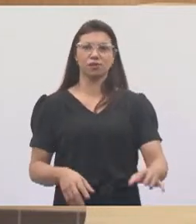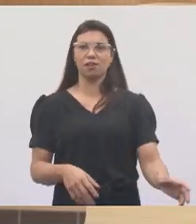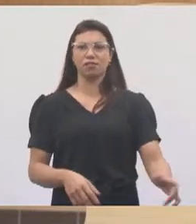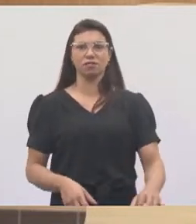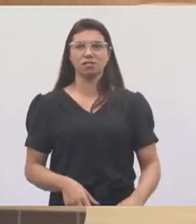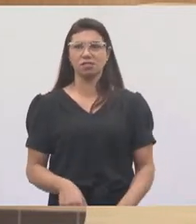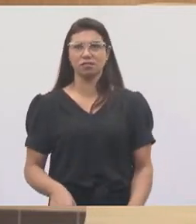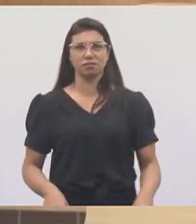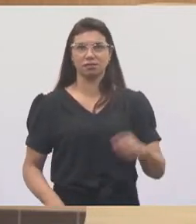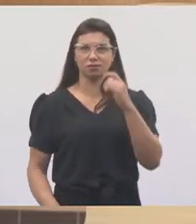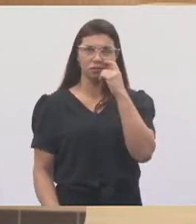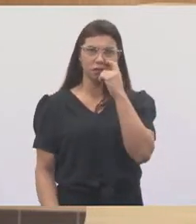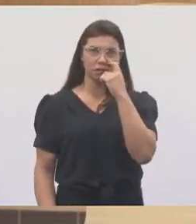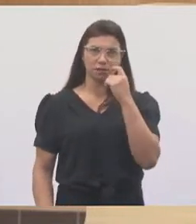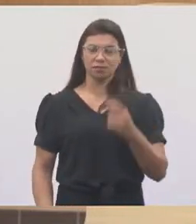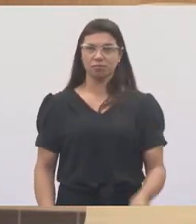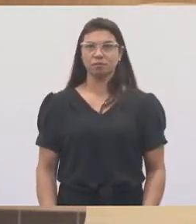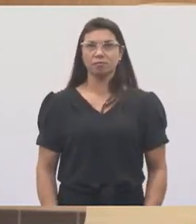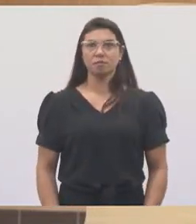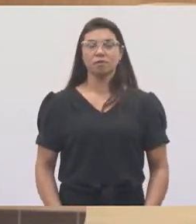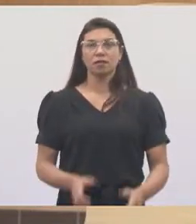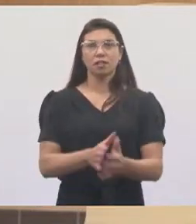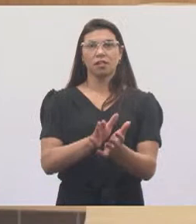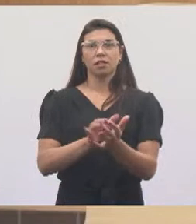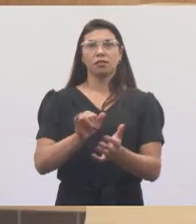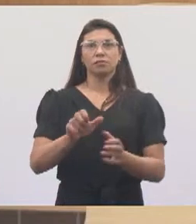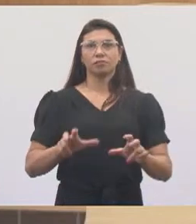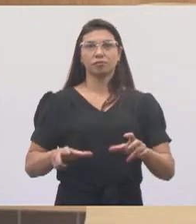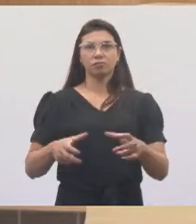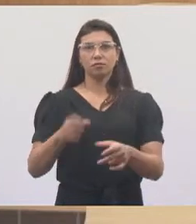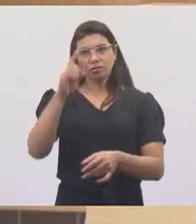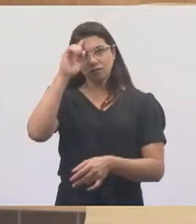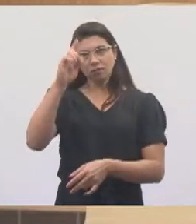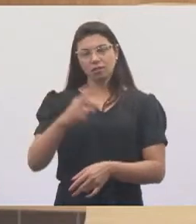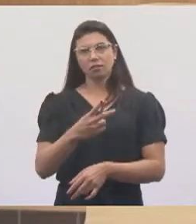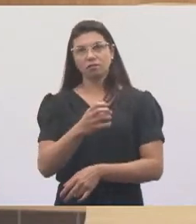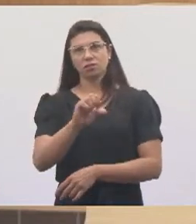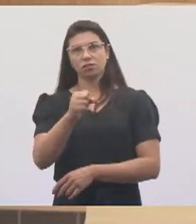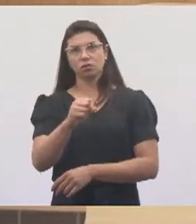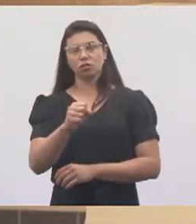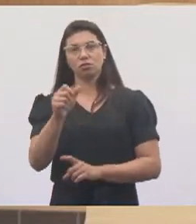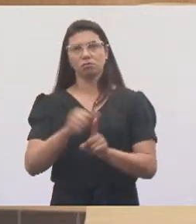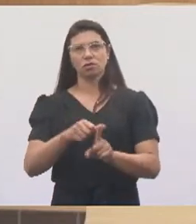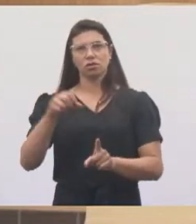Recebeu moção congratulatória na Câmara Municipal de Jacareí, datada de 28 de novembro de